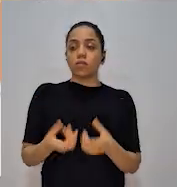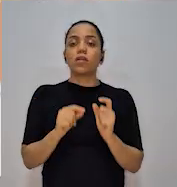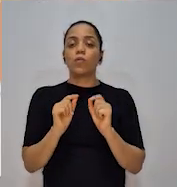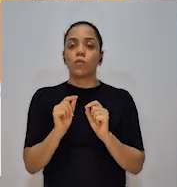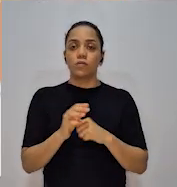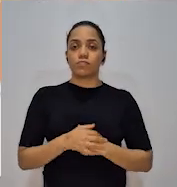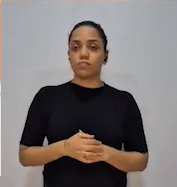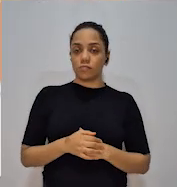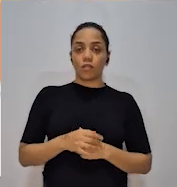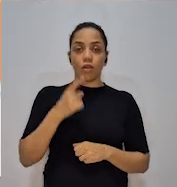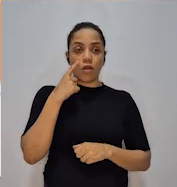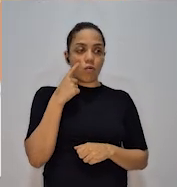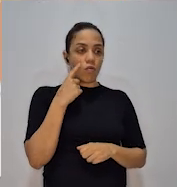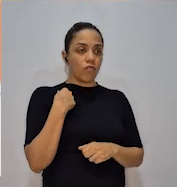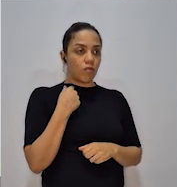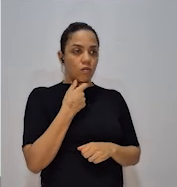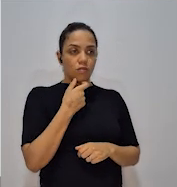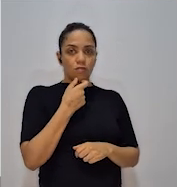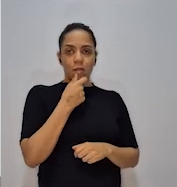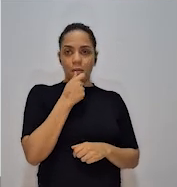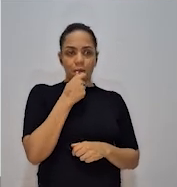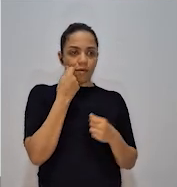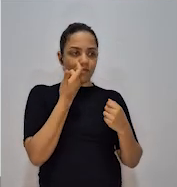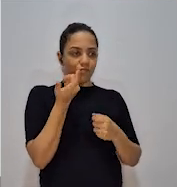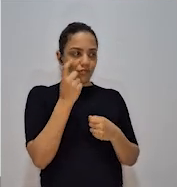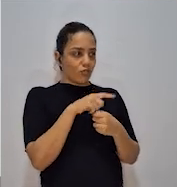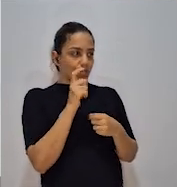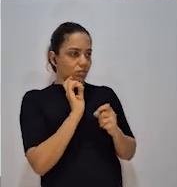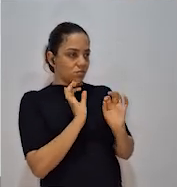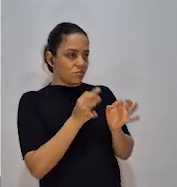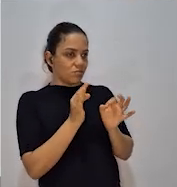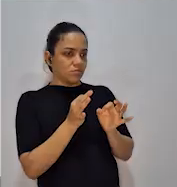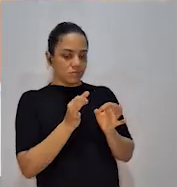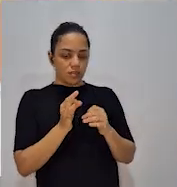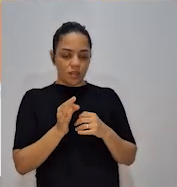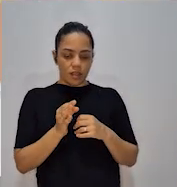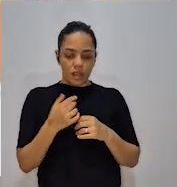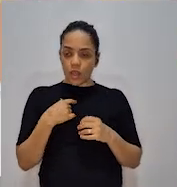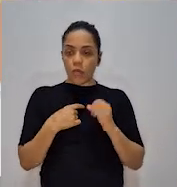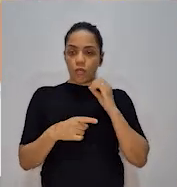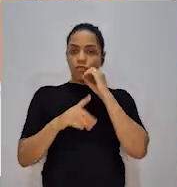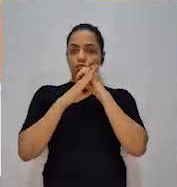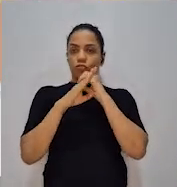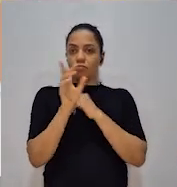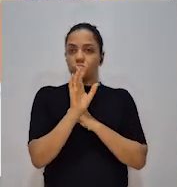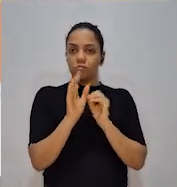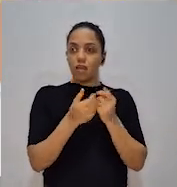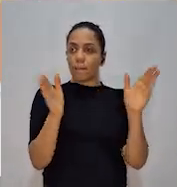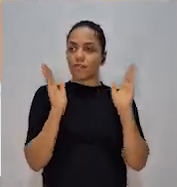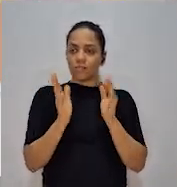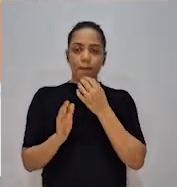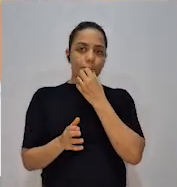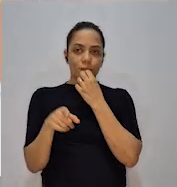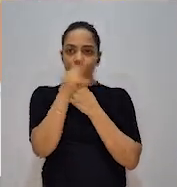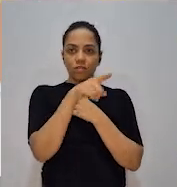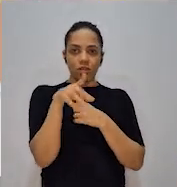Maravilha. Eu acho que eu vou ter que abrir aqui de novo, né, o áudio. O seu já estava aberto. Ah, eu não fechei. Ah, então, vocês